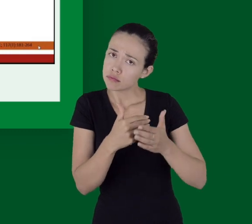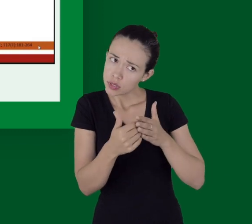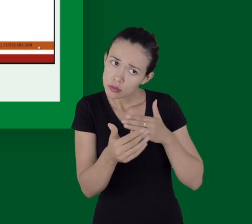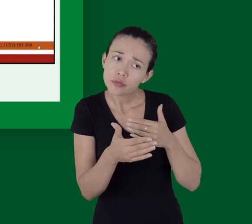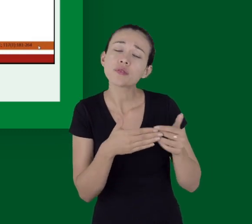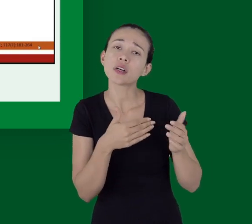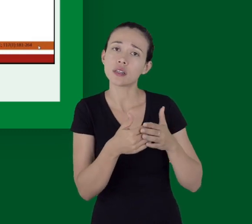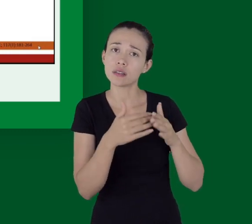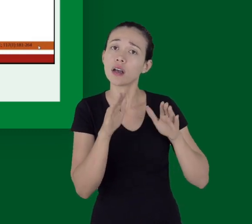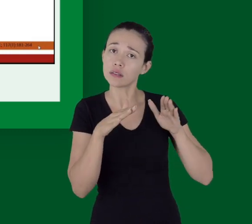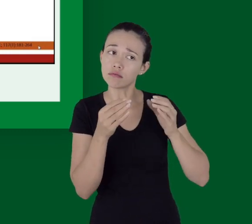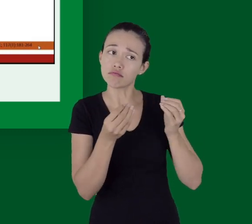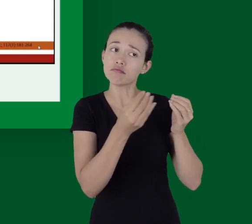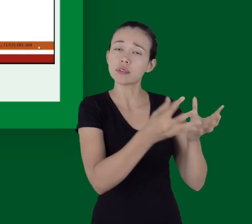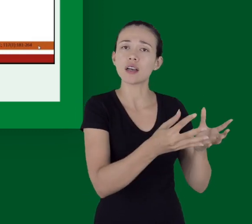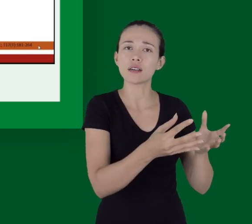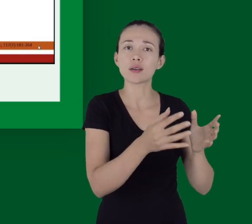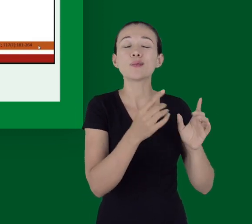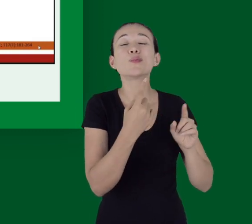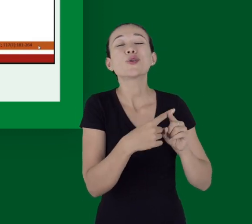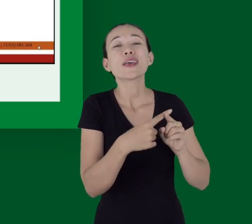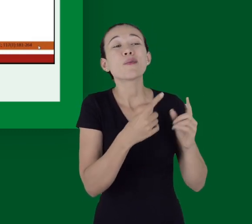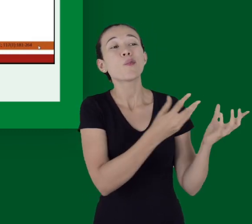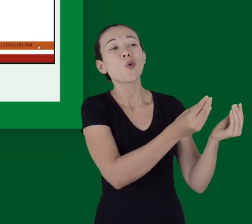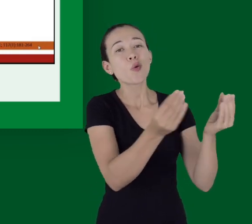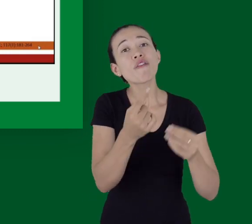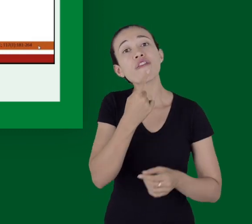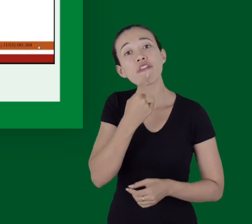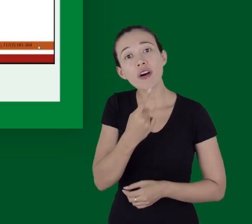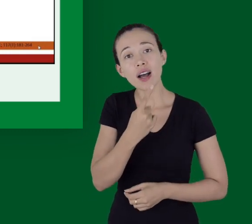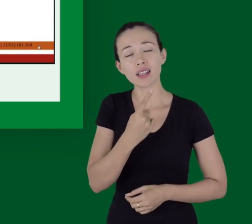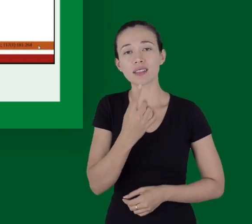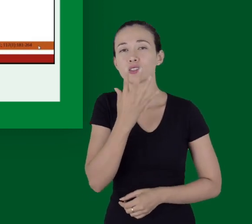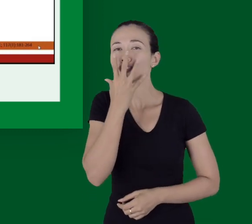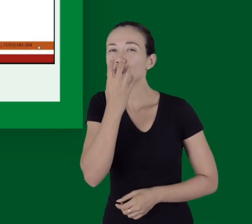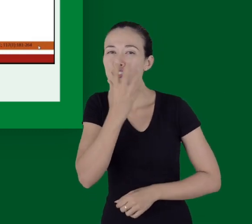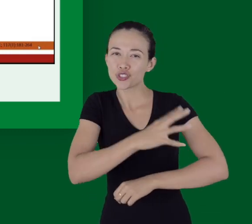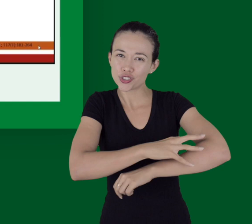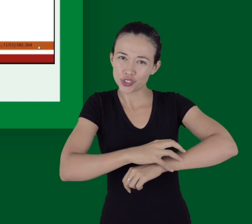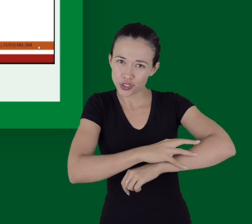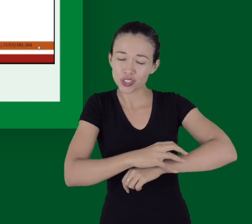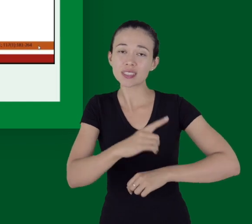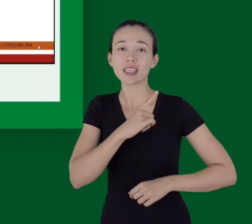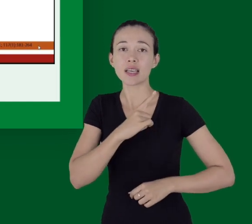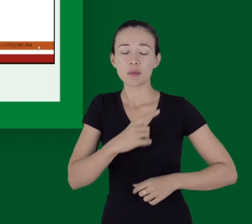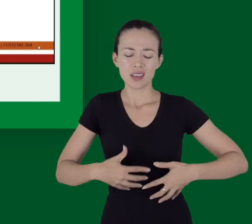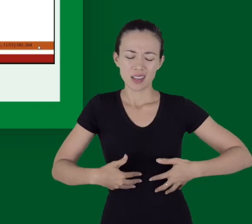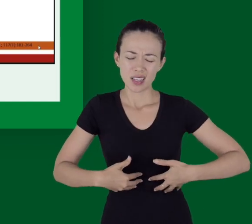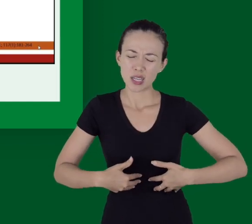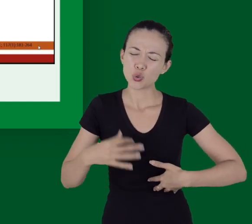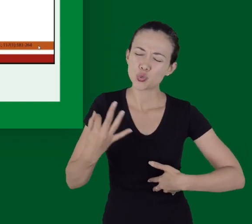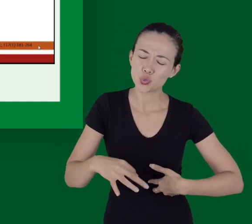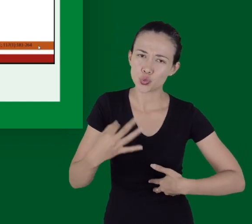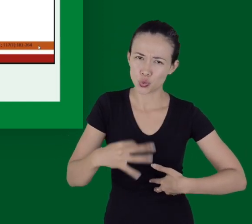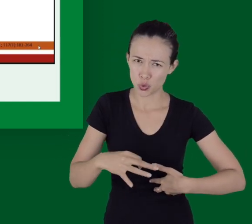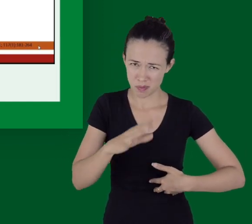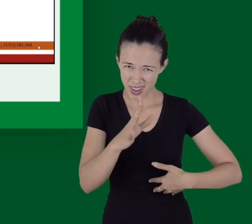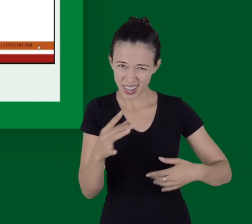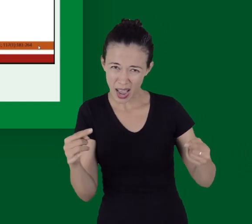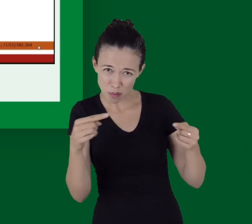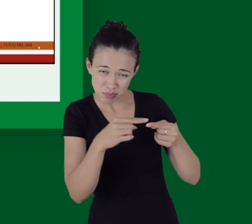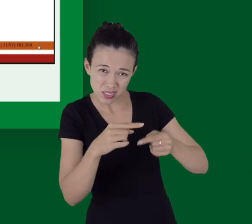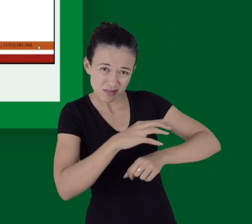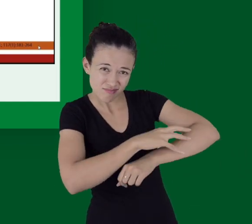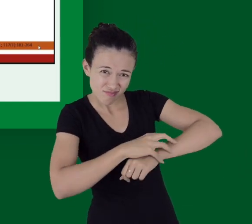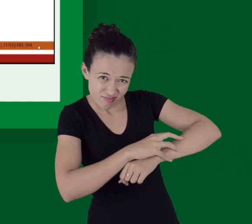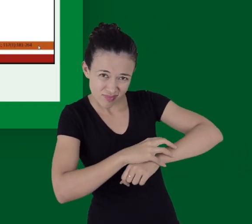sem ele falar que tem alergia, porque a maioria dos pacientes fala que tem alergia do AS, porque ele fala que dói o estômago. Doer o estômago